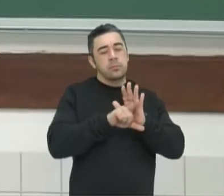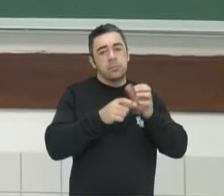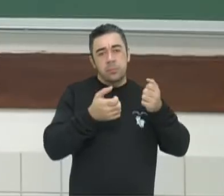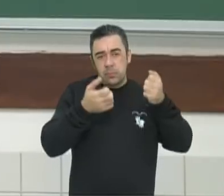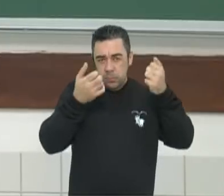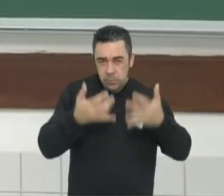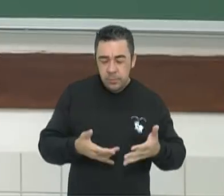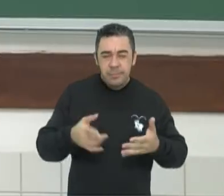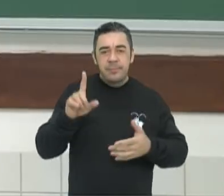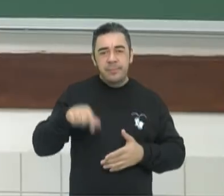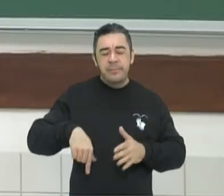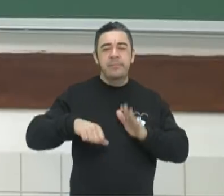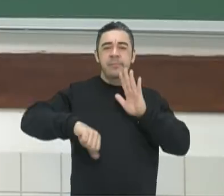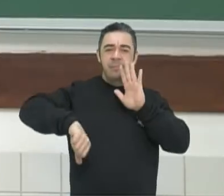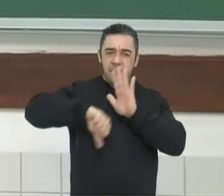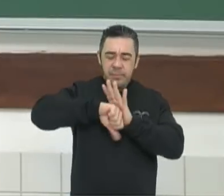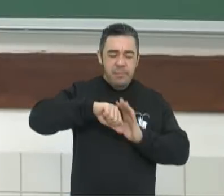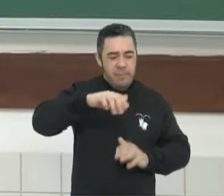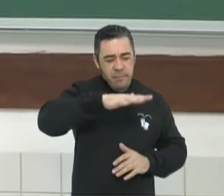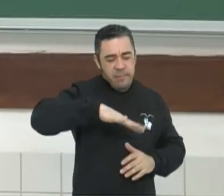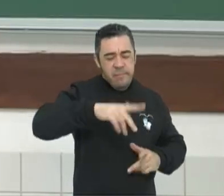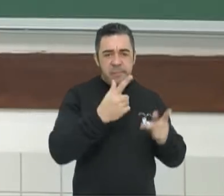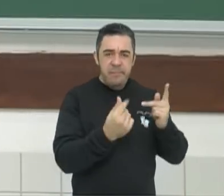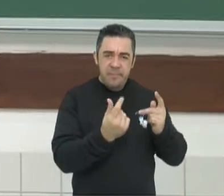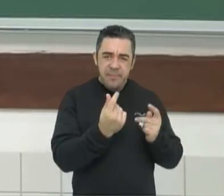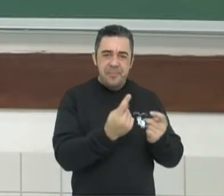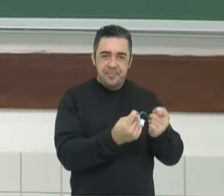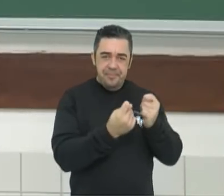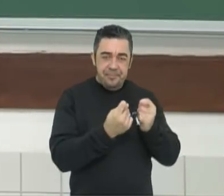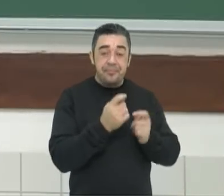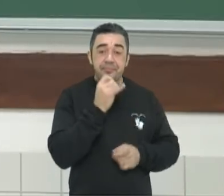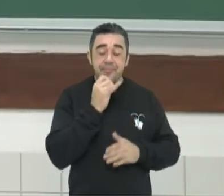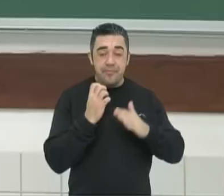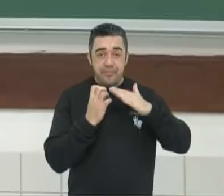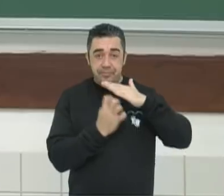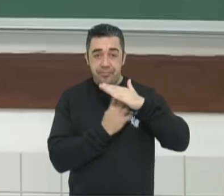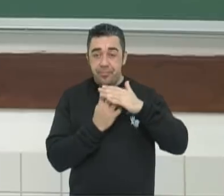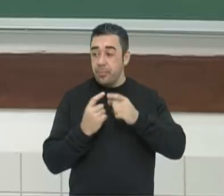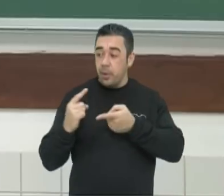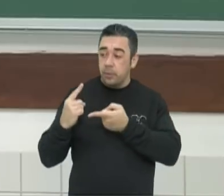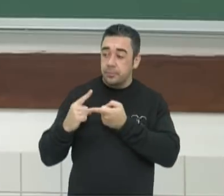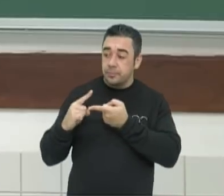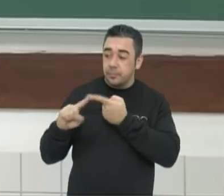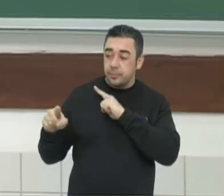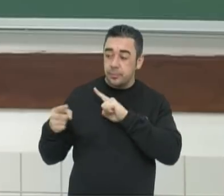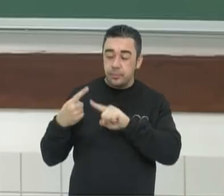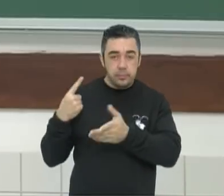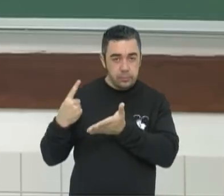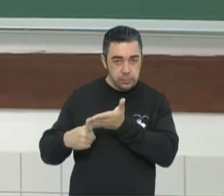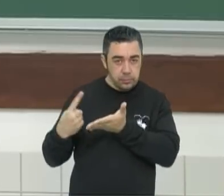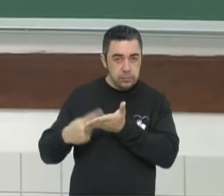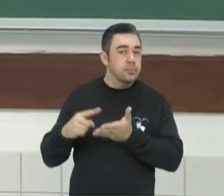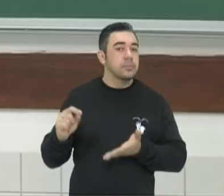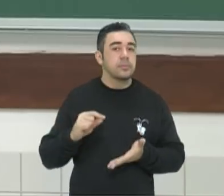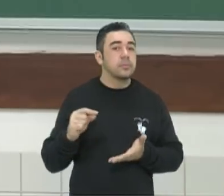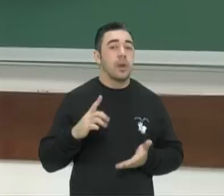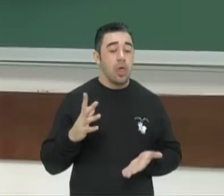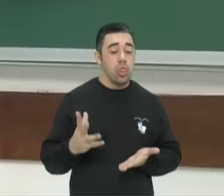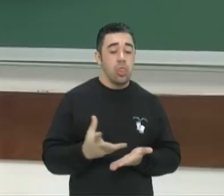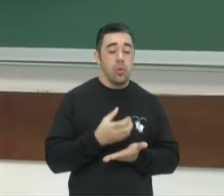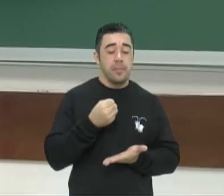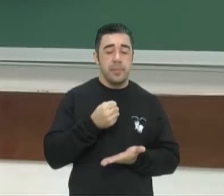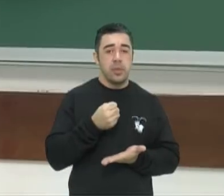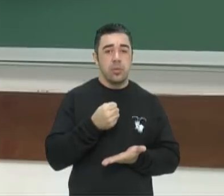que é crime contra a ordem econômica quando as empresas fazem acordos no sentido de